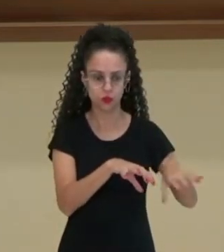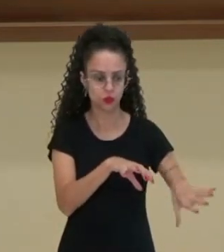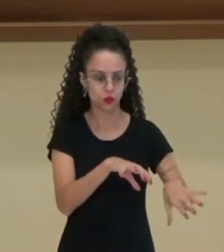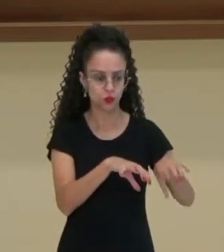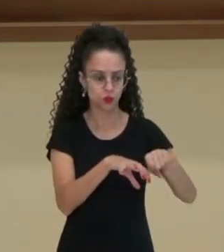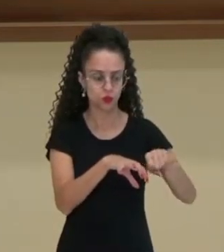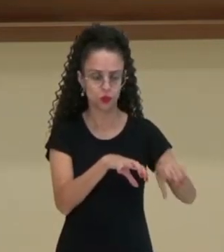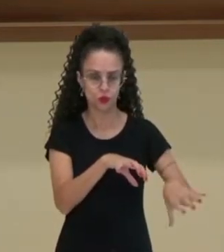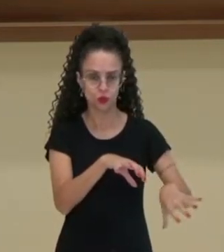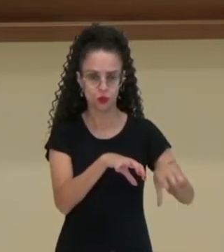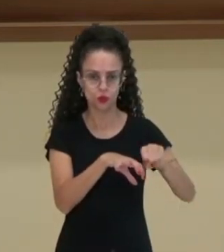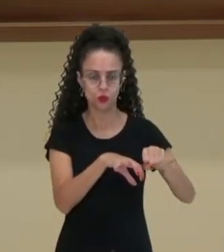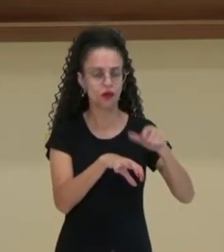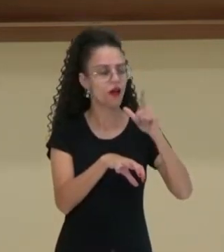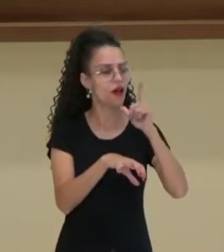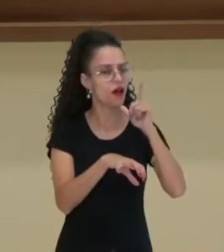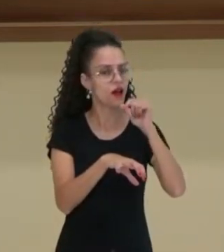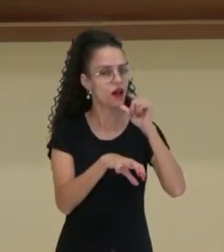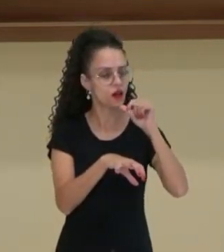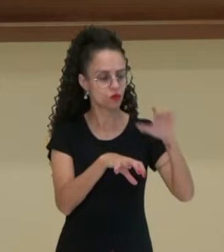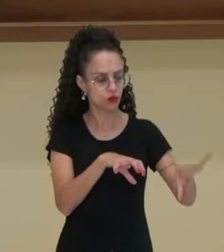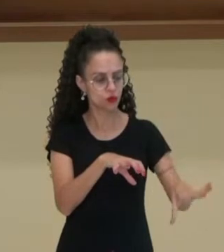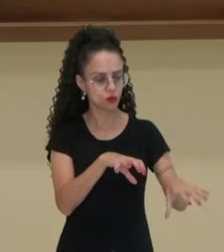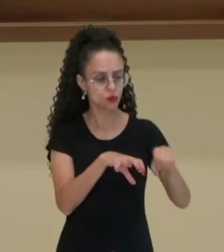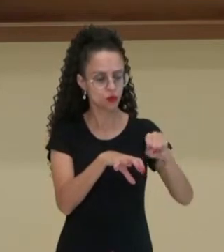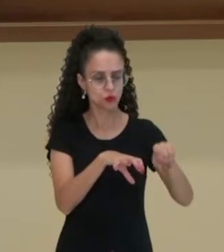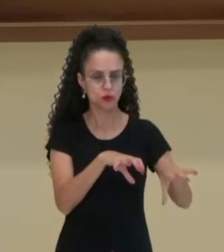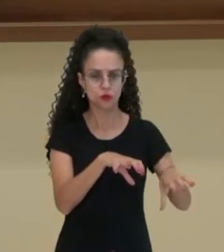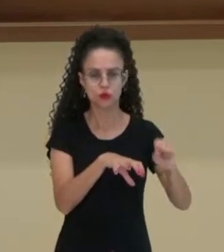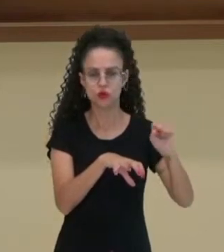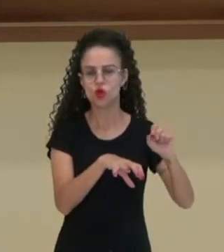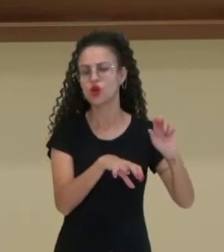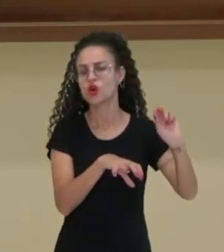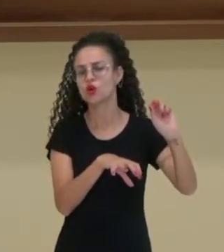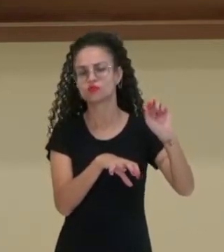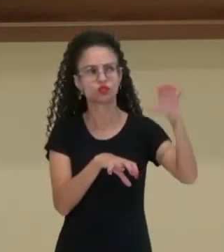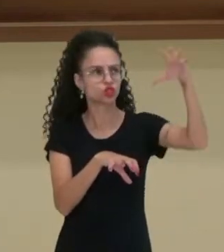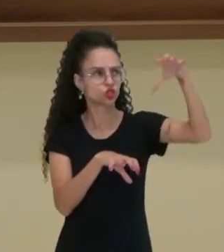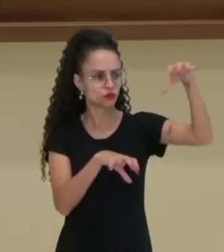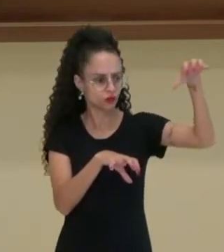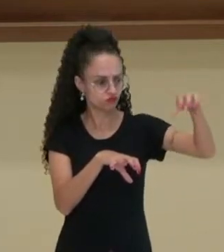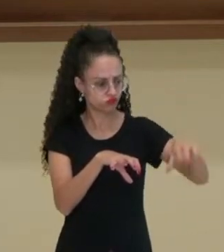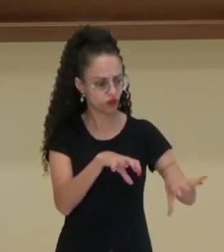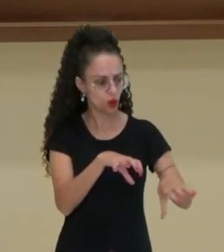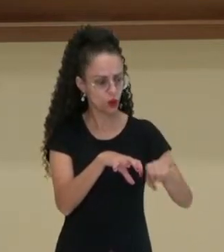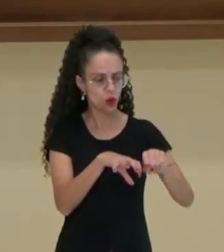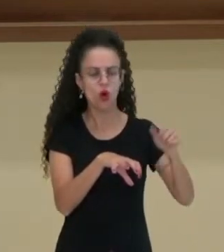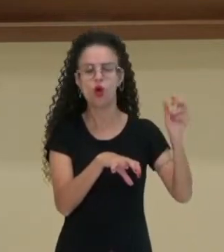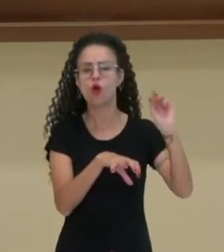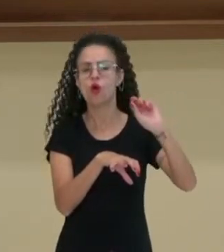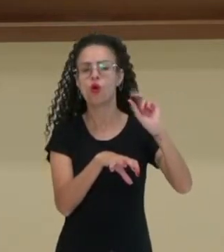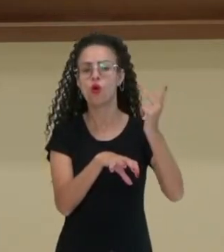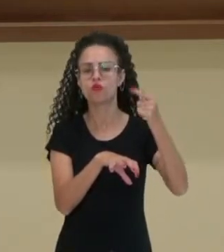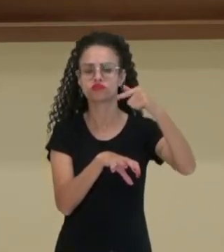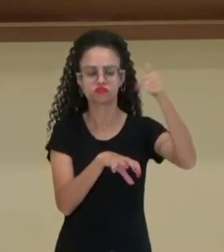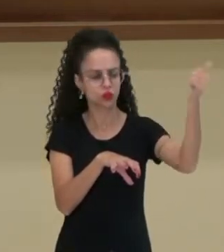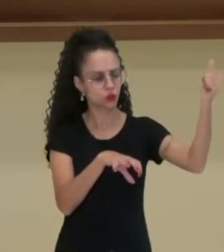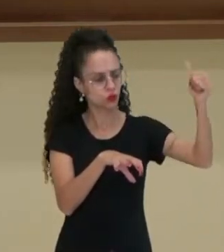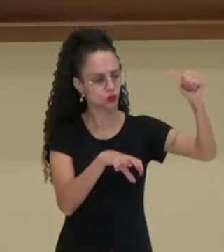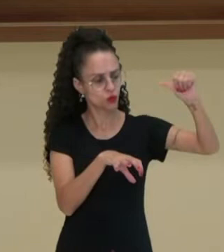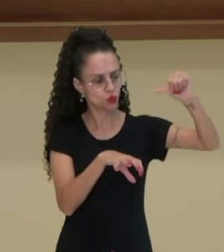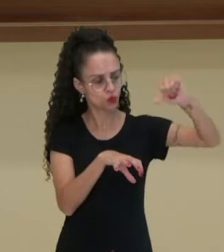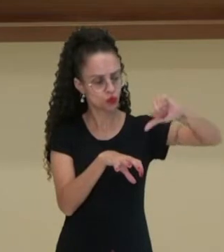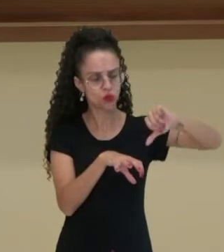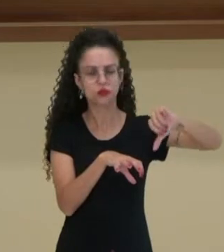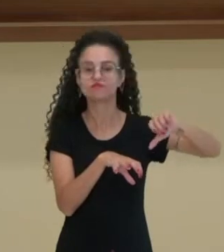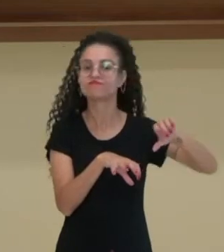absorver a água da chuva ou a água que você coloca ali no vaso, né? Para aquela plantinha. Não somente a água.